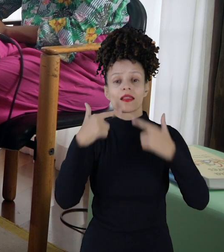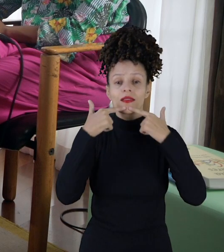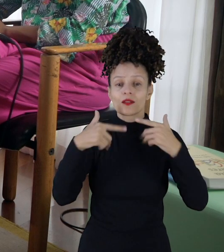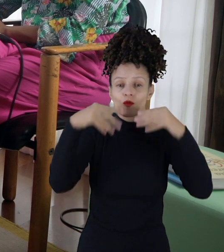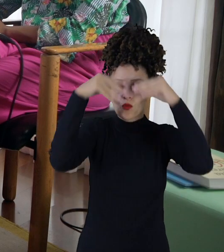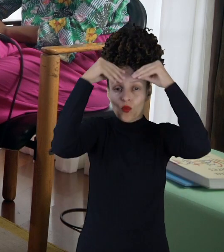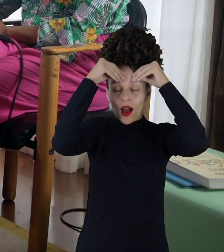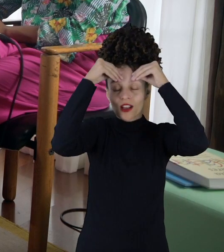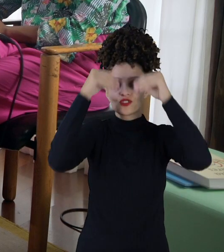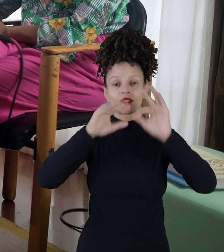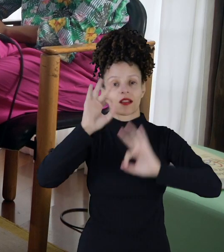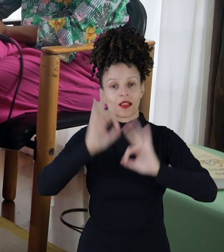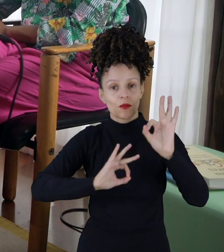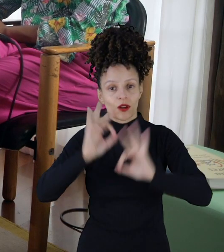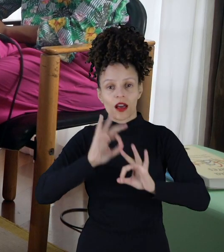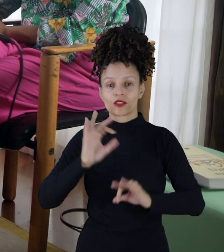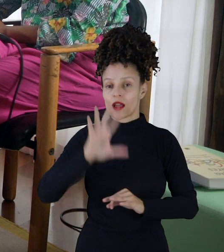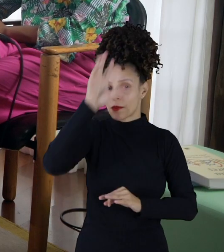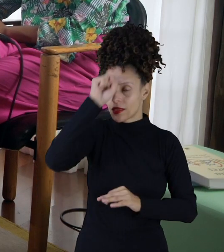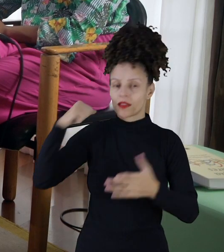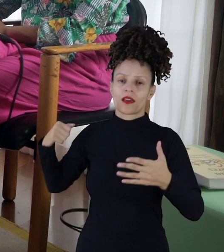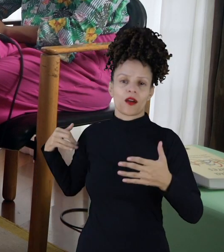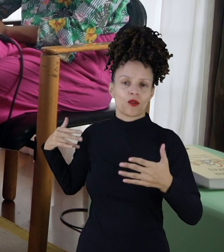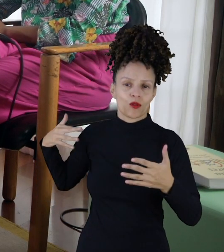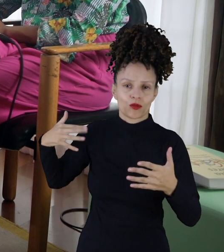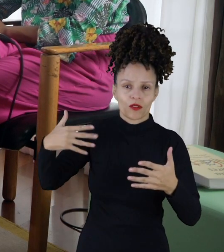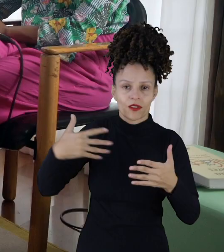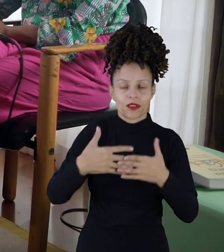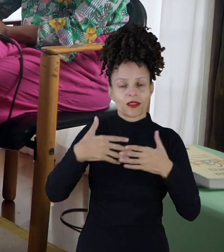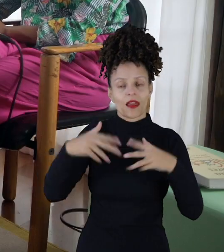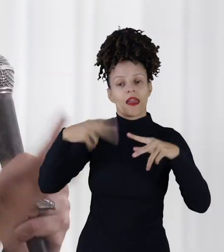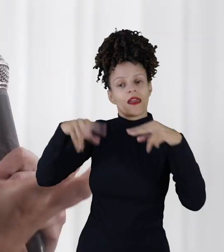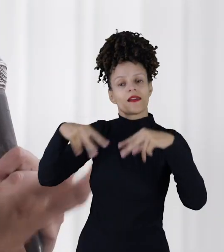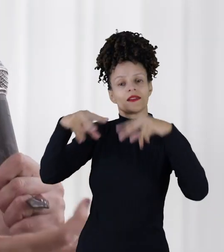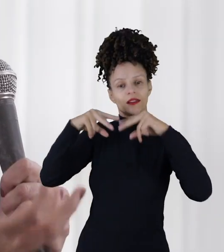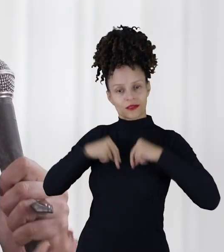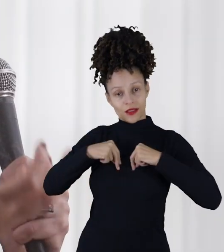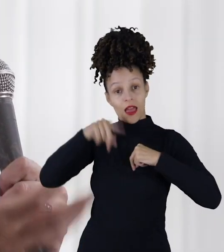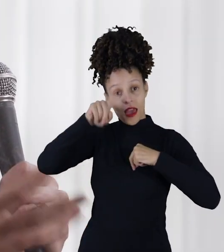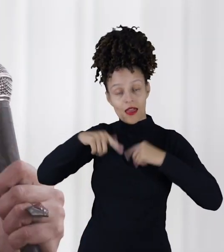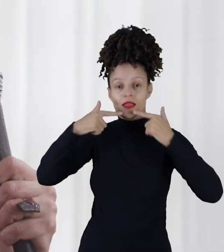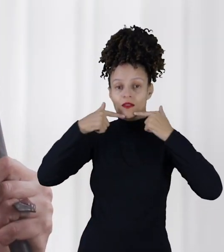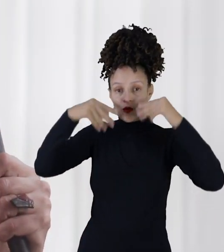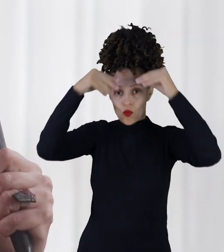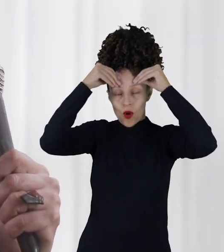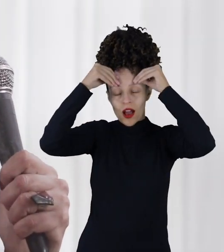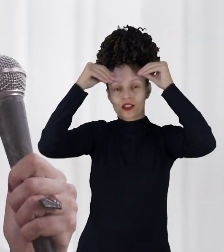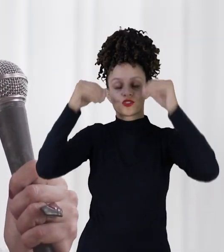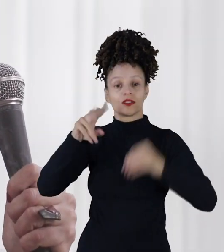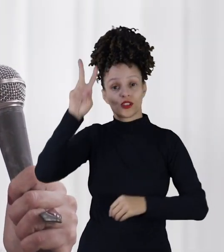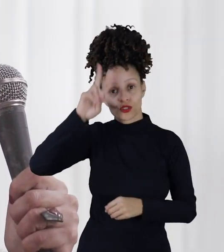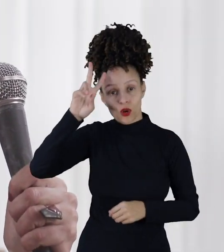a linguagem elaborada que a gente foi aprendendo ao longo da vida, né? Essa herança que a gente tem, que é a linguagem, que são